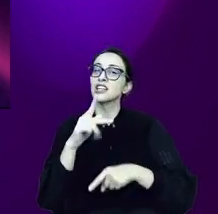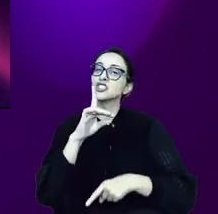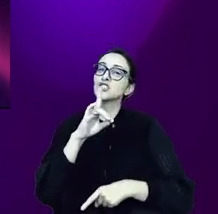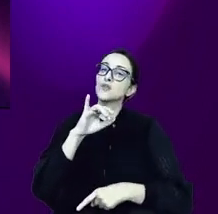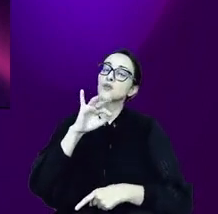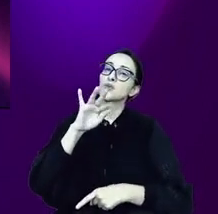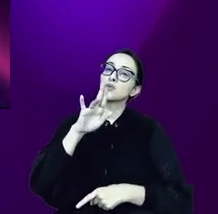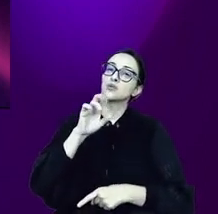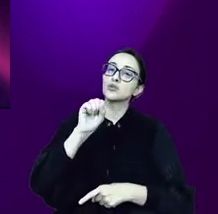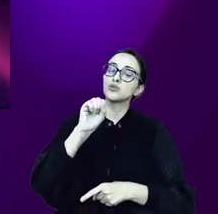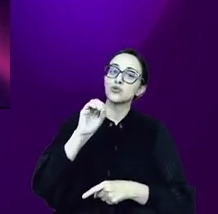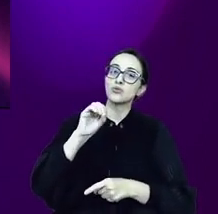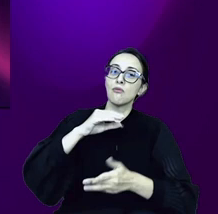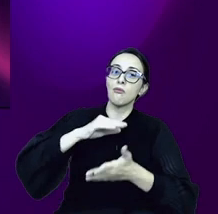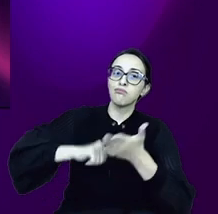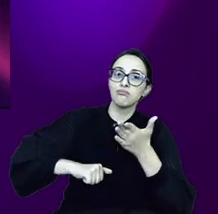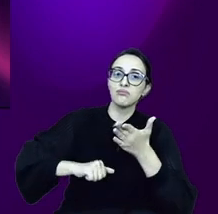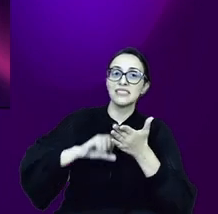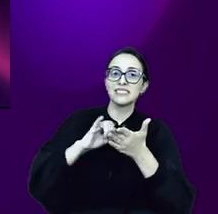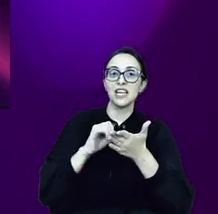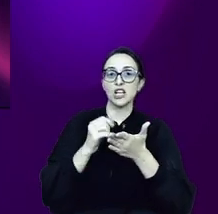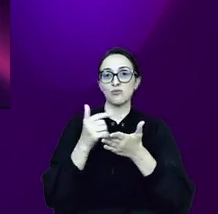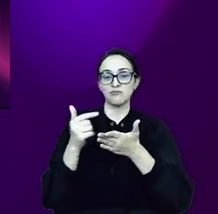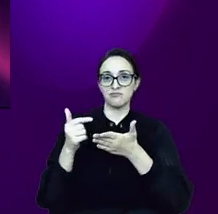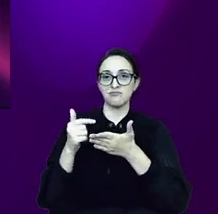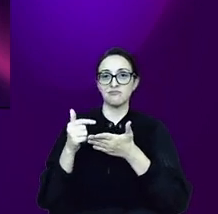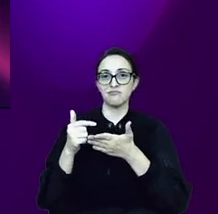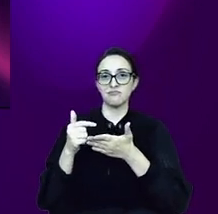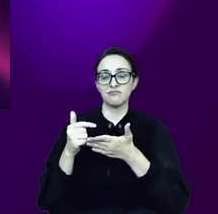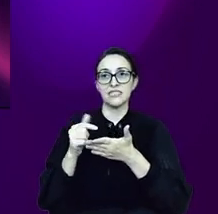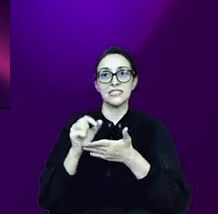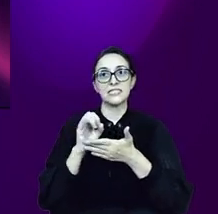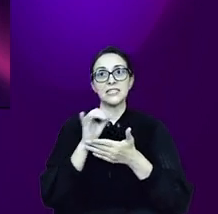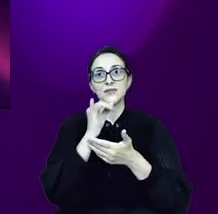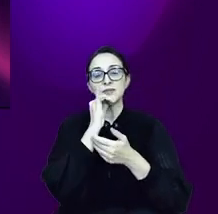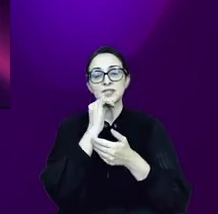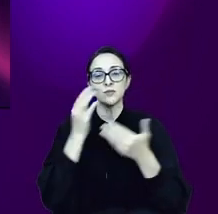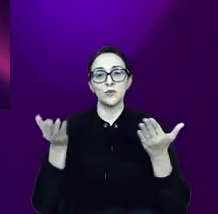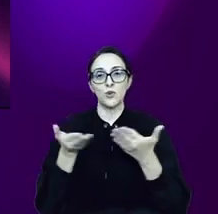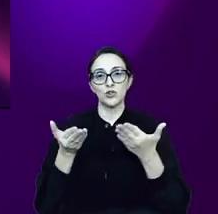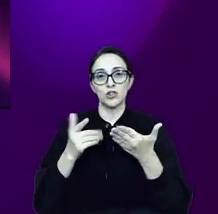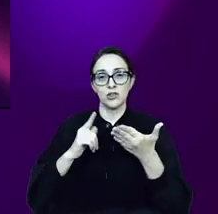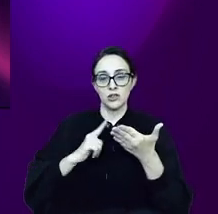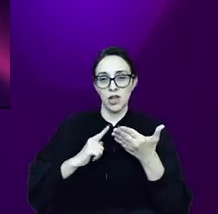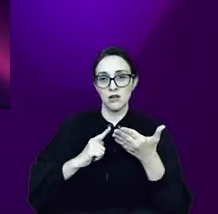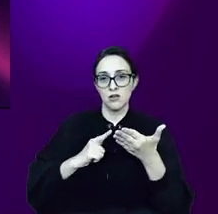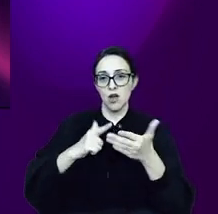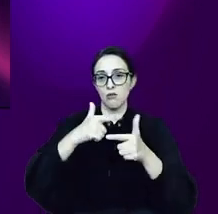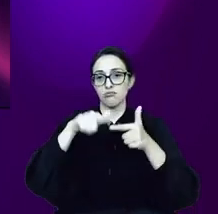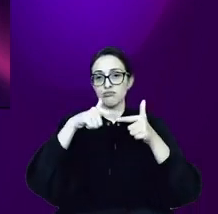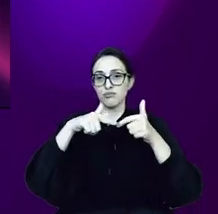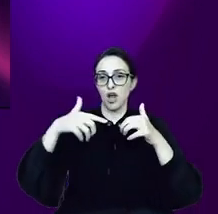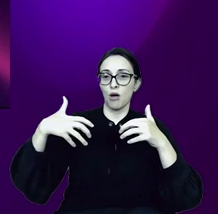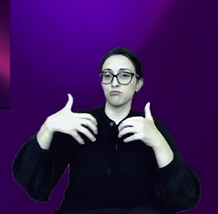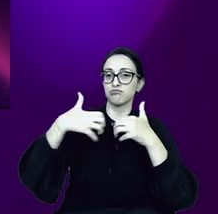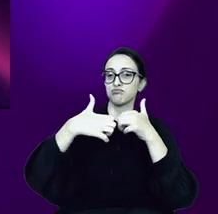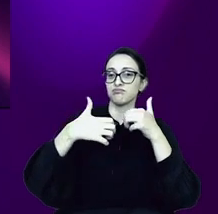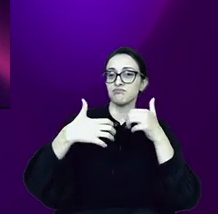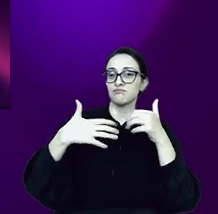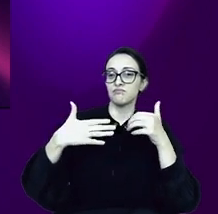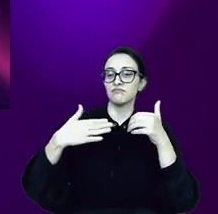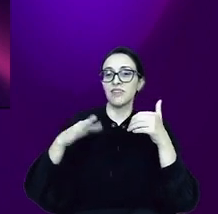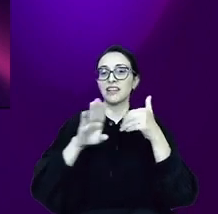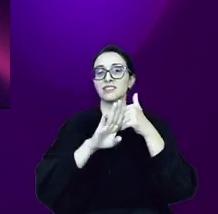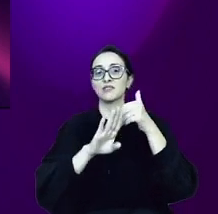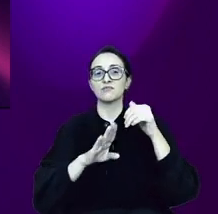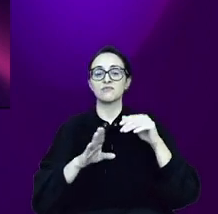é excludente com relação à codeleção. Então, se você está hoje diante de uma lesão que tem aí na sua